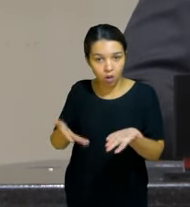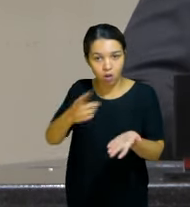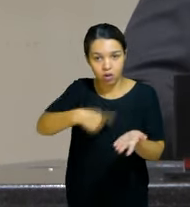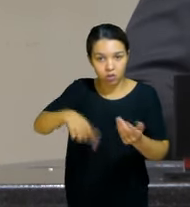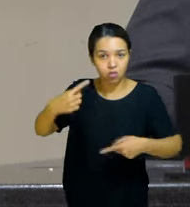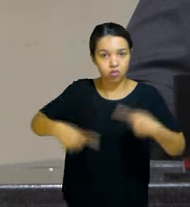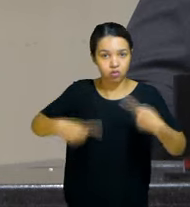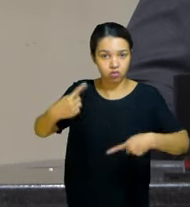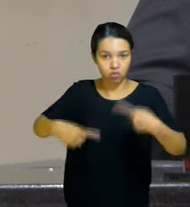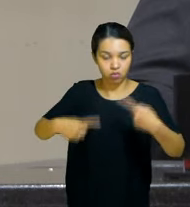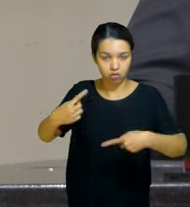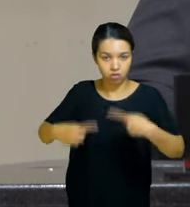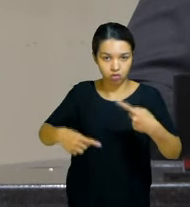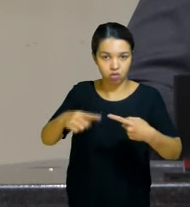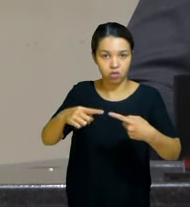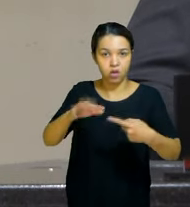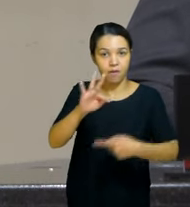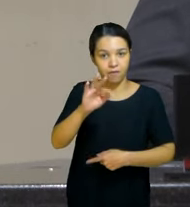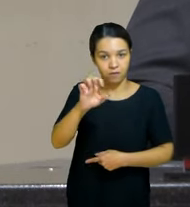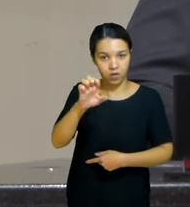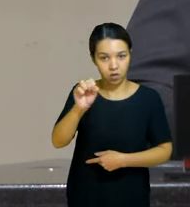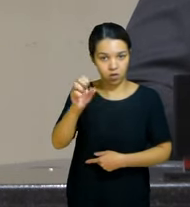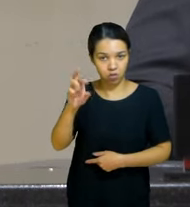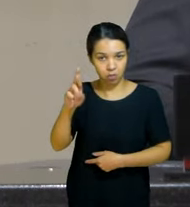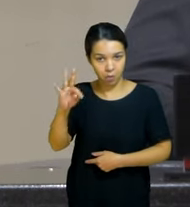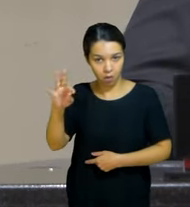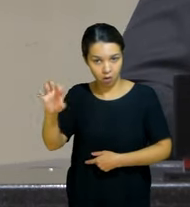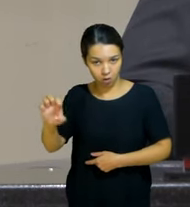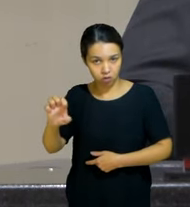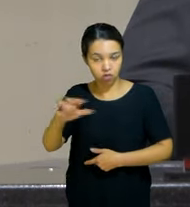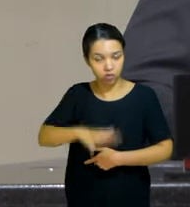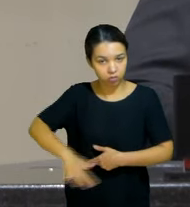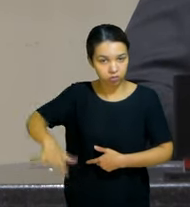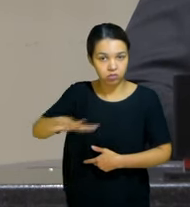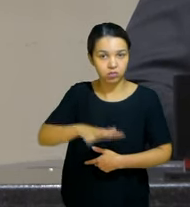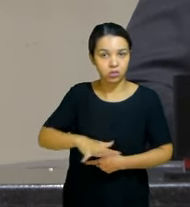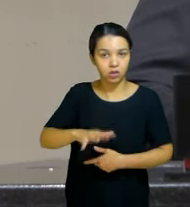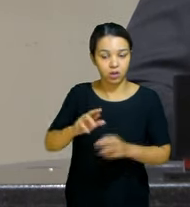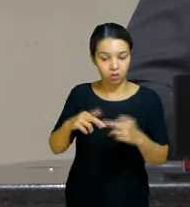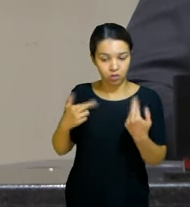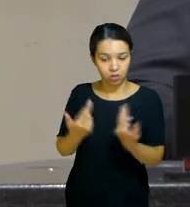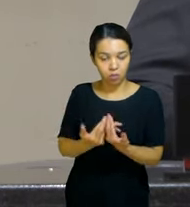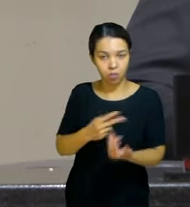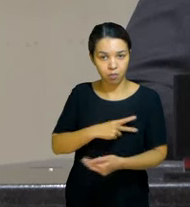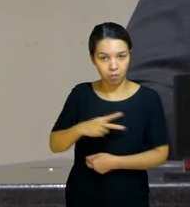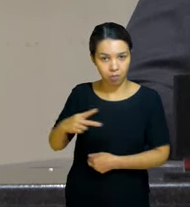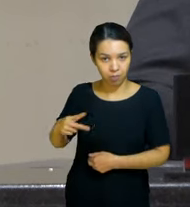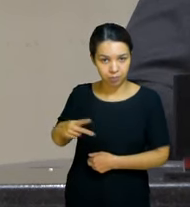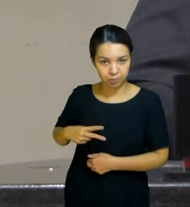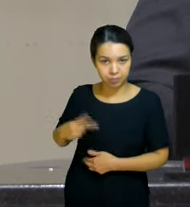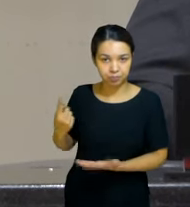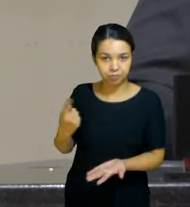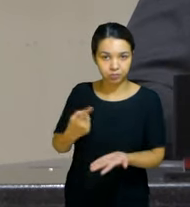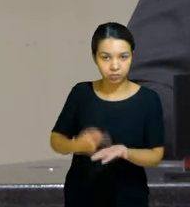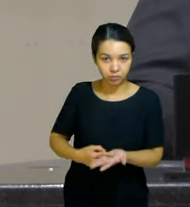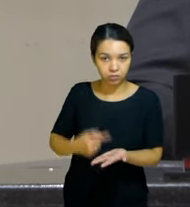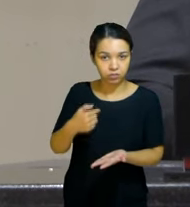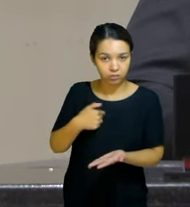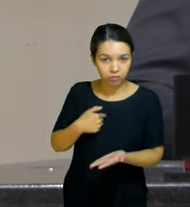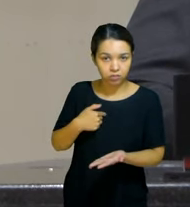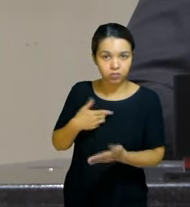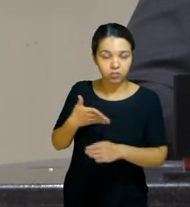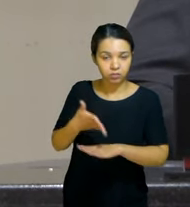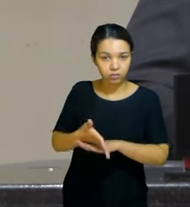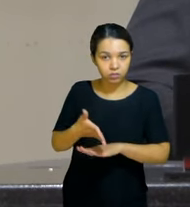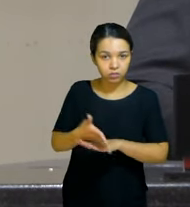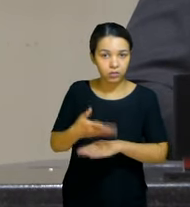discutir a FESPORT por inteiro. Depois dessa audiência pública, quando foi agendada, do qual eu faço parte da